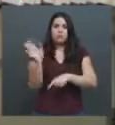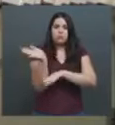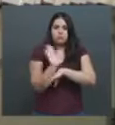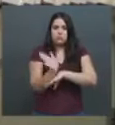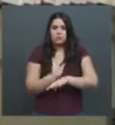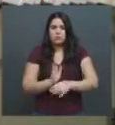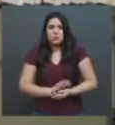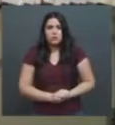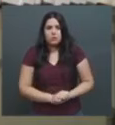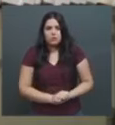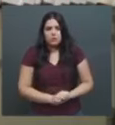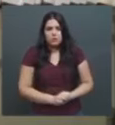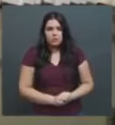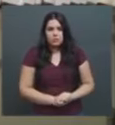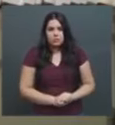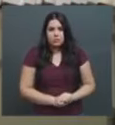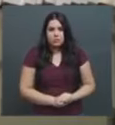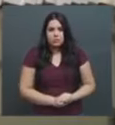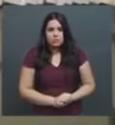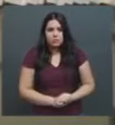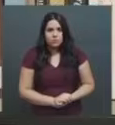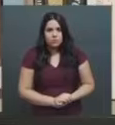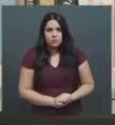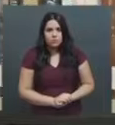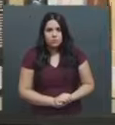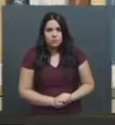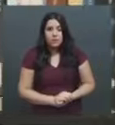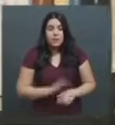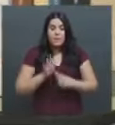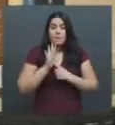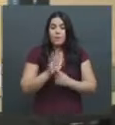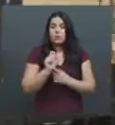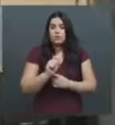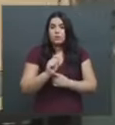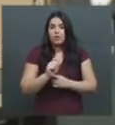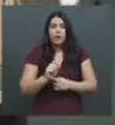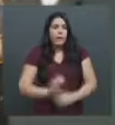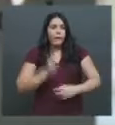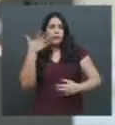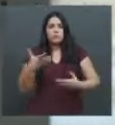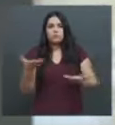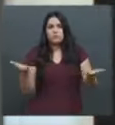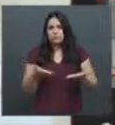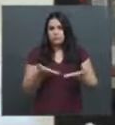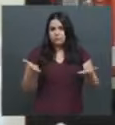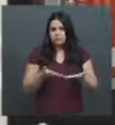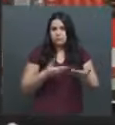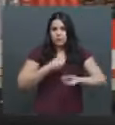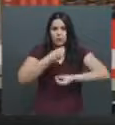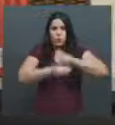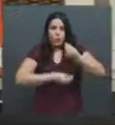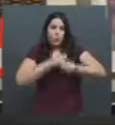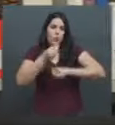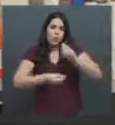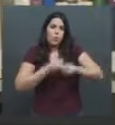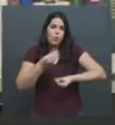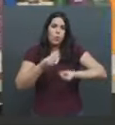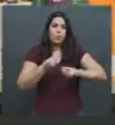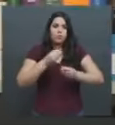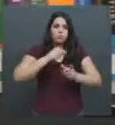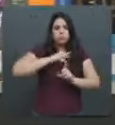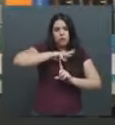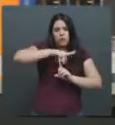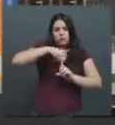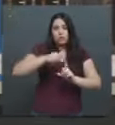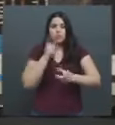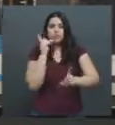como a arte ela retrata o momento atual, nada como você, através da arte, descobrir